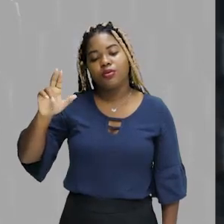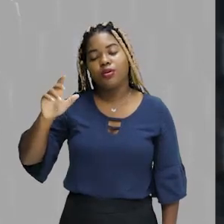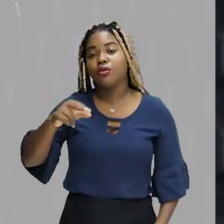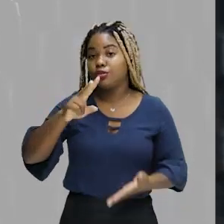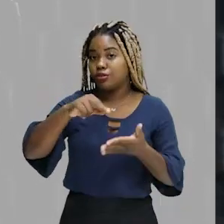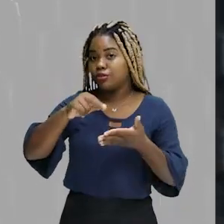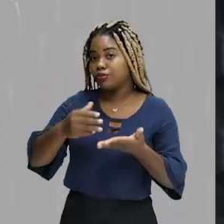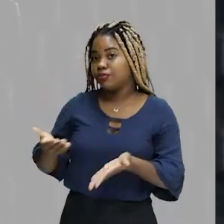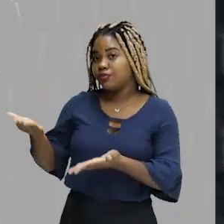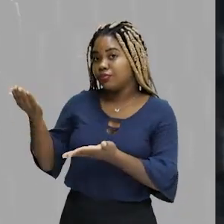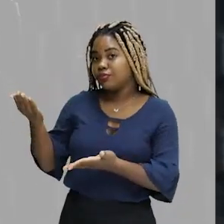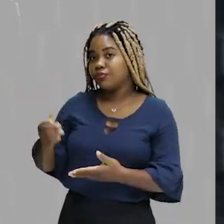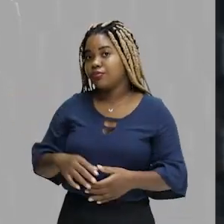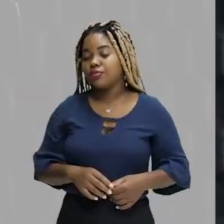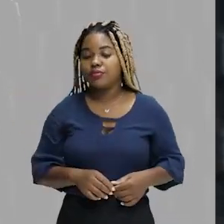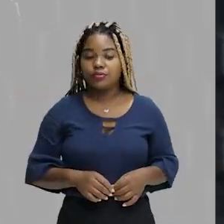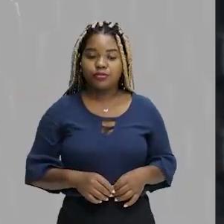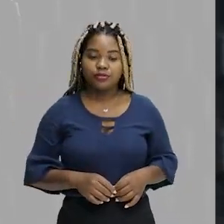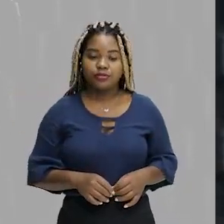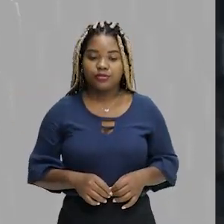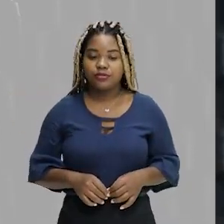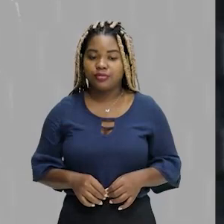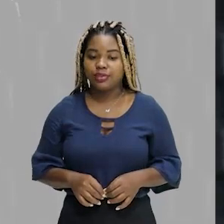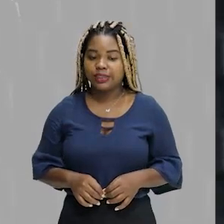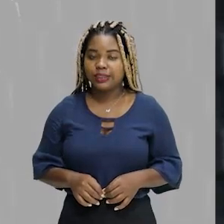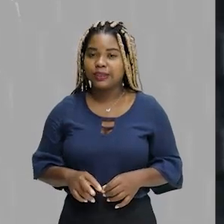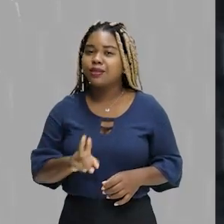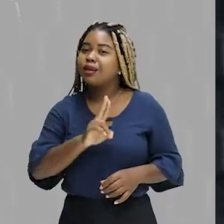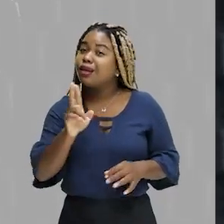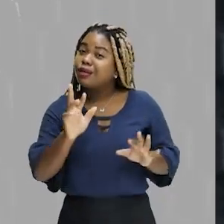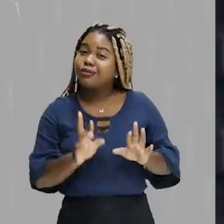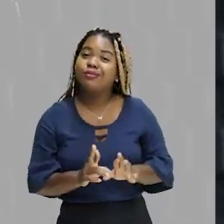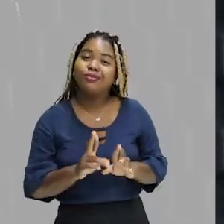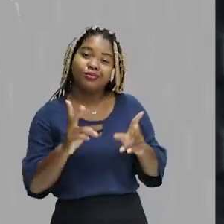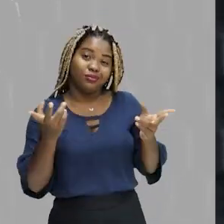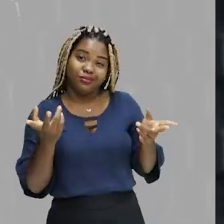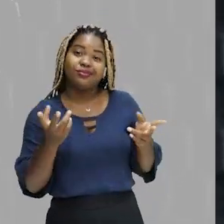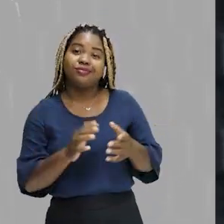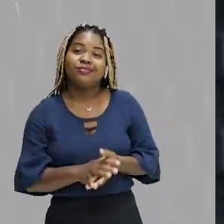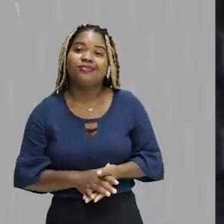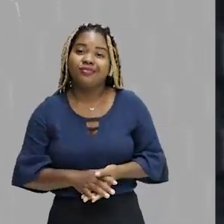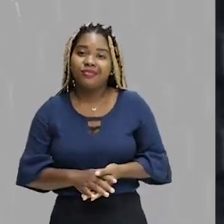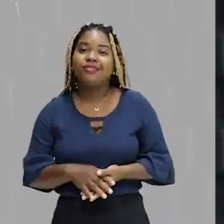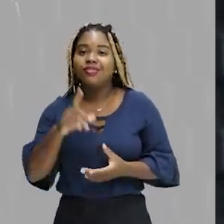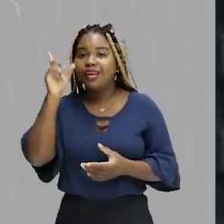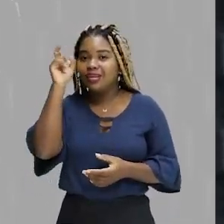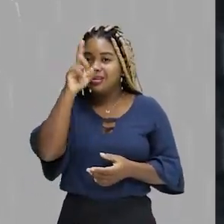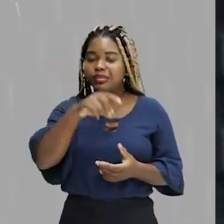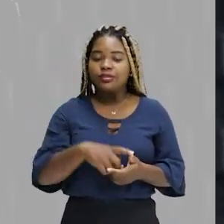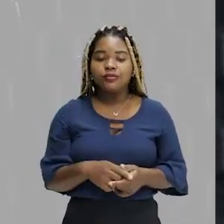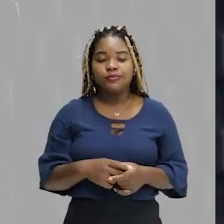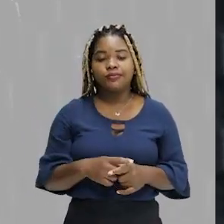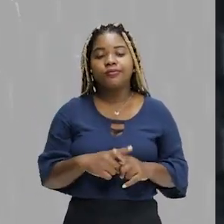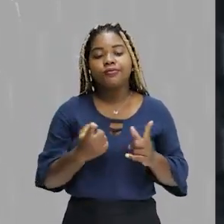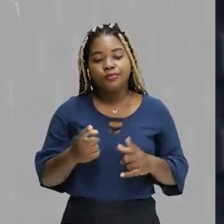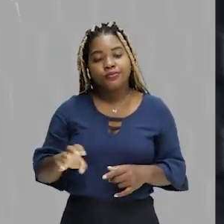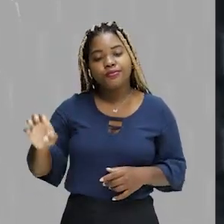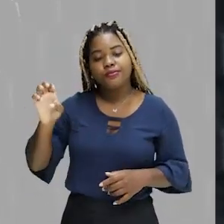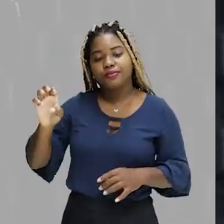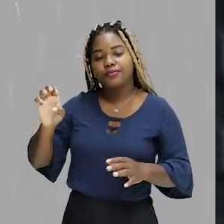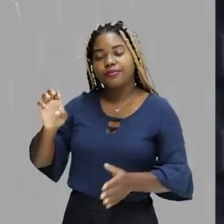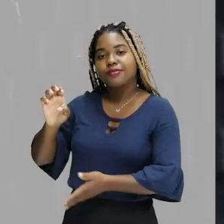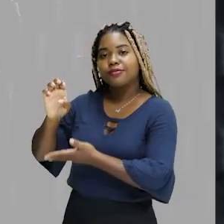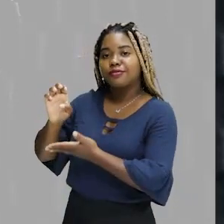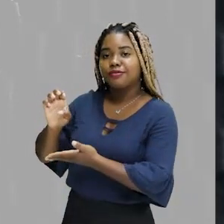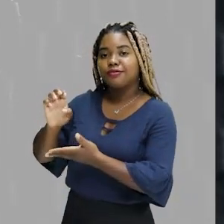Scrobipalpuloides absoluta. Tudo bem, um nome, porque é nomenclatura científica. Mas, ó, aqui está o